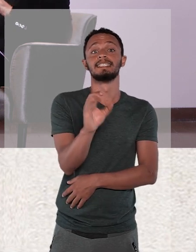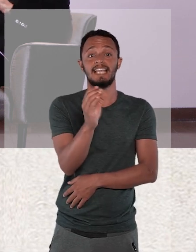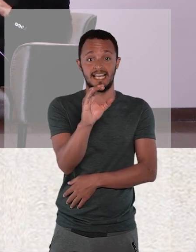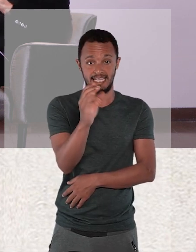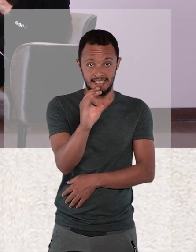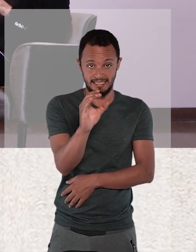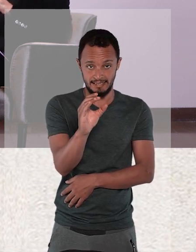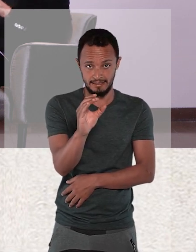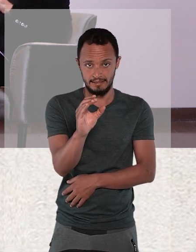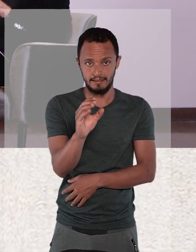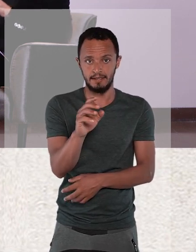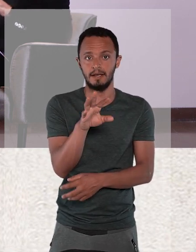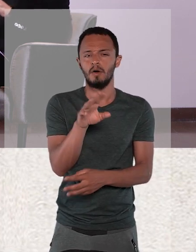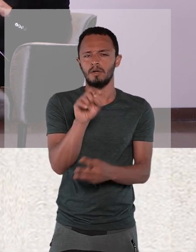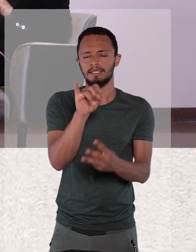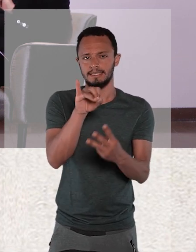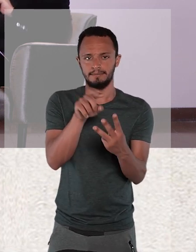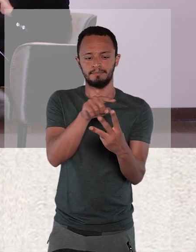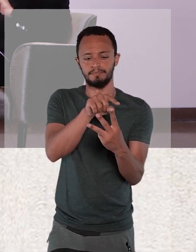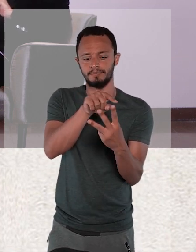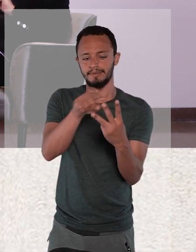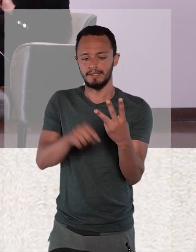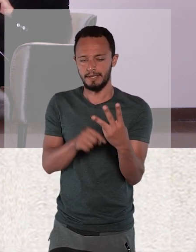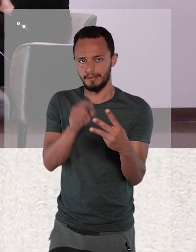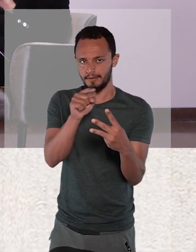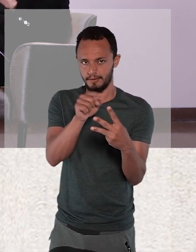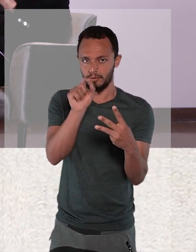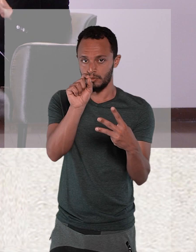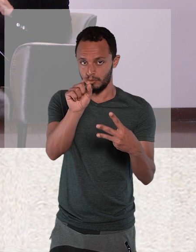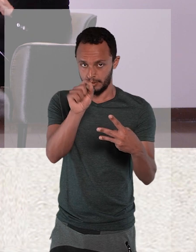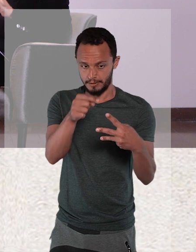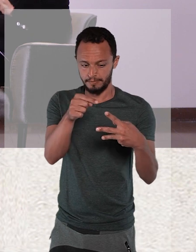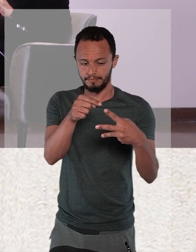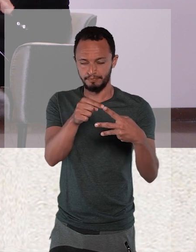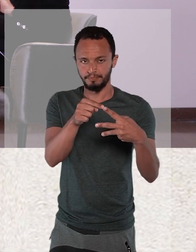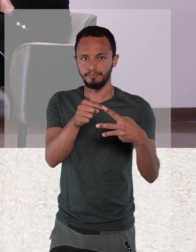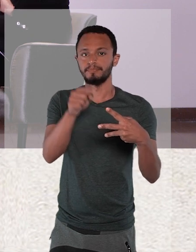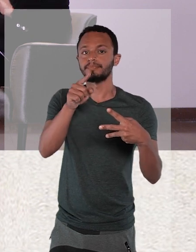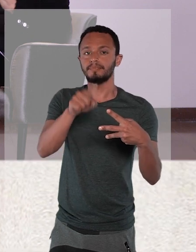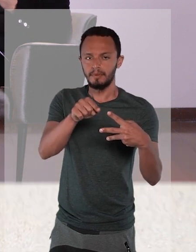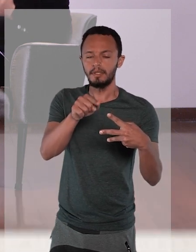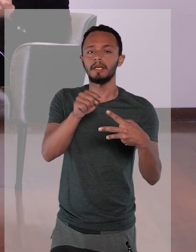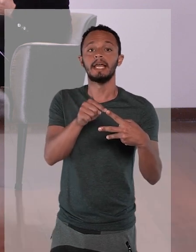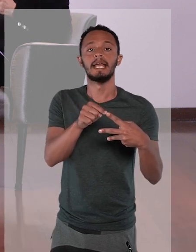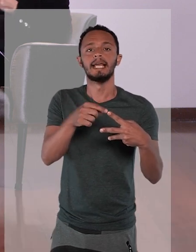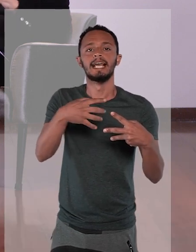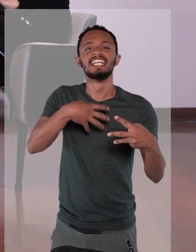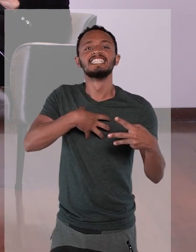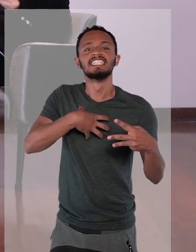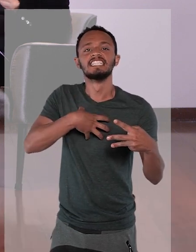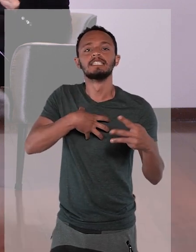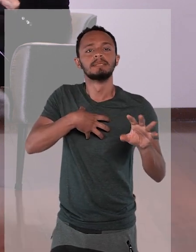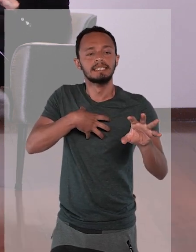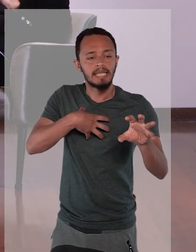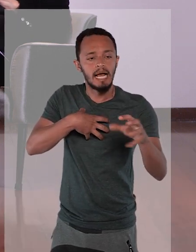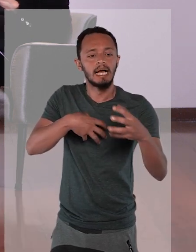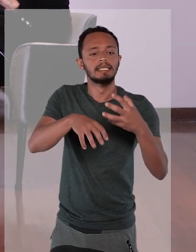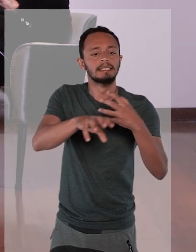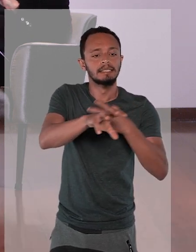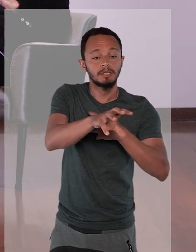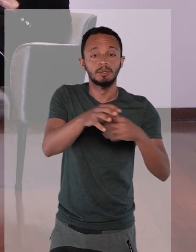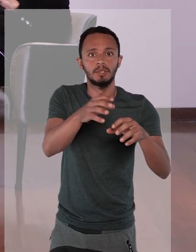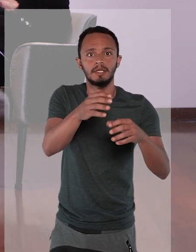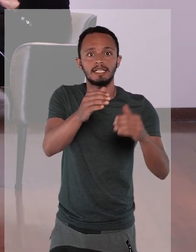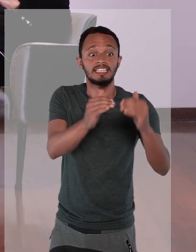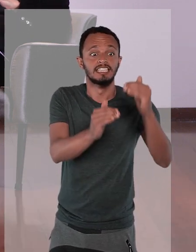importantes dessa obra, é exatamente essa, né? A sensibilidade pela